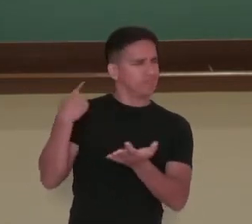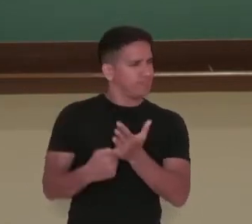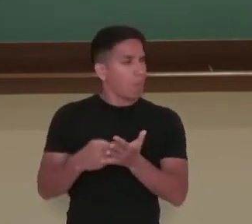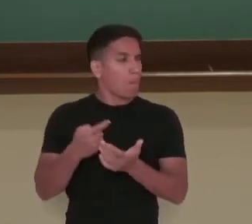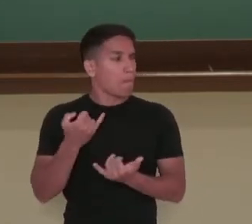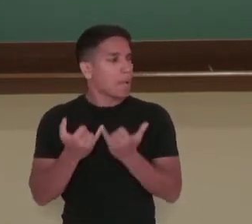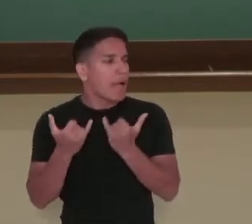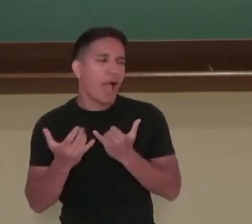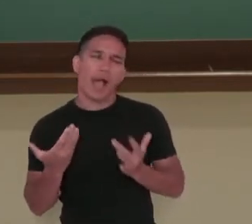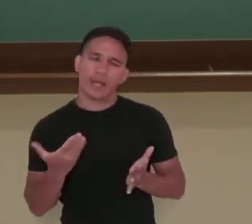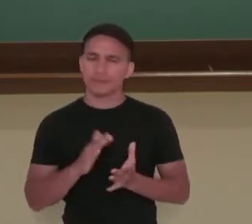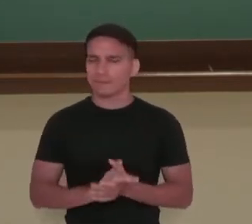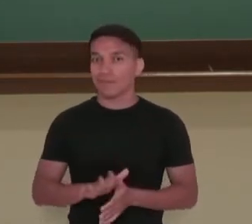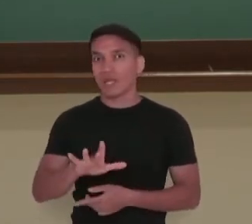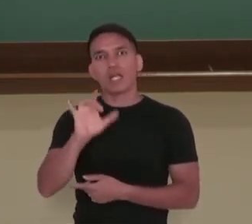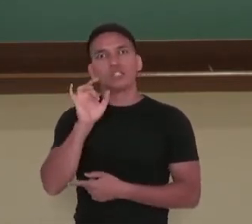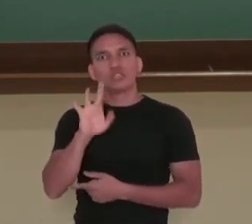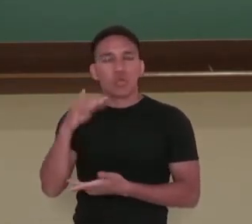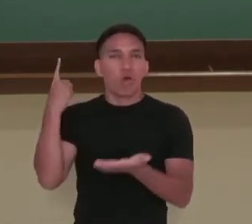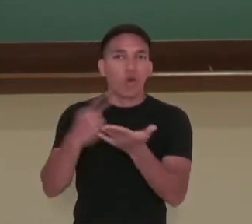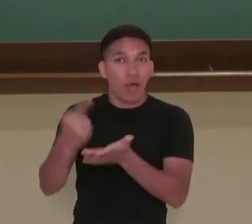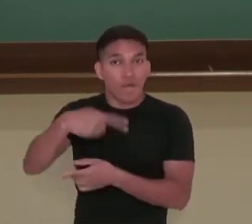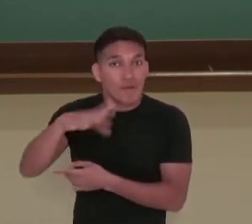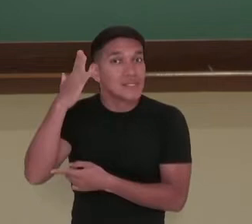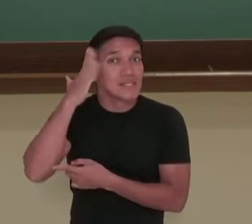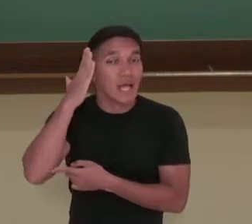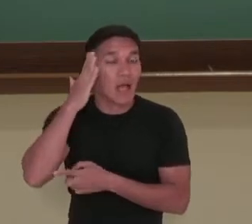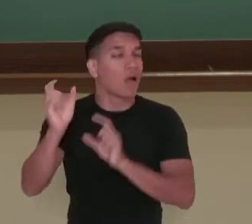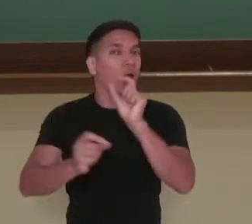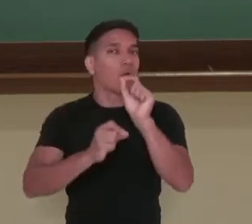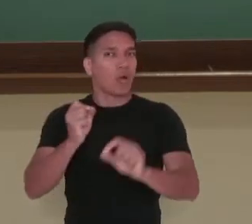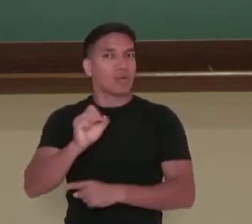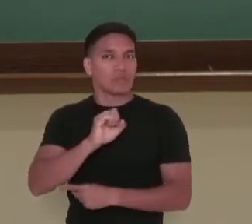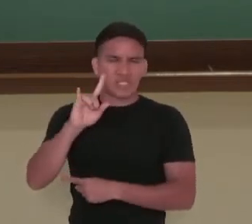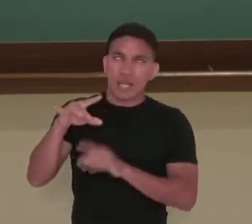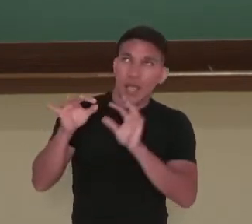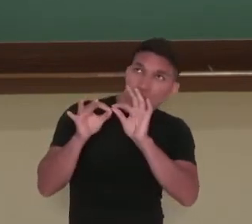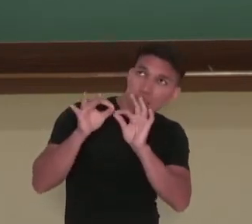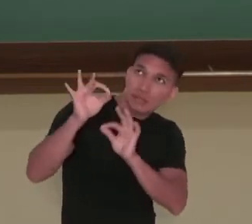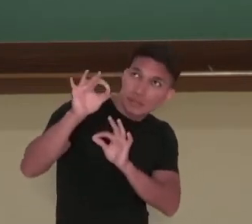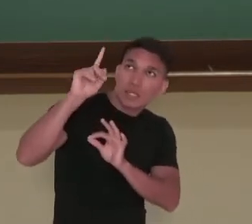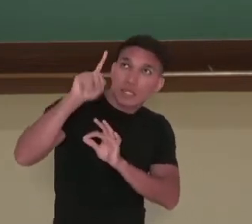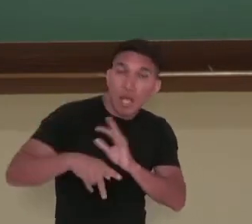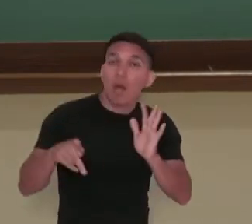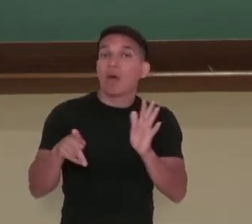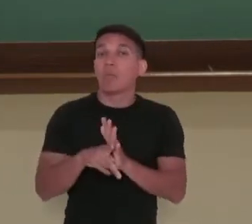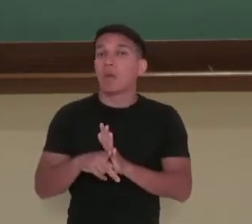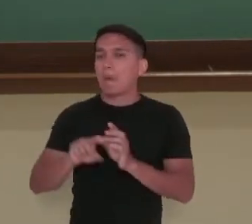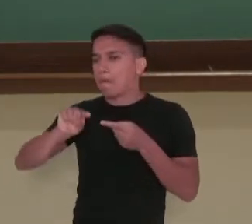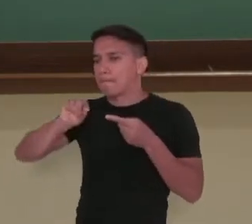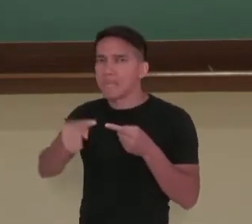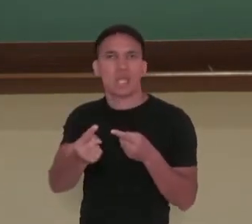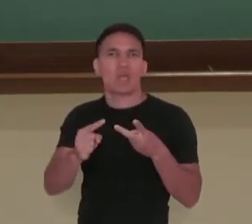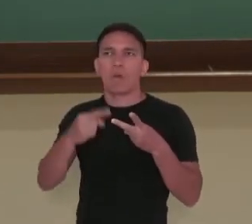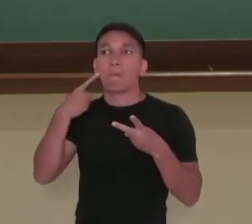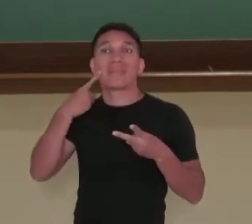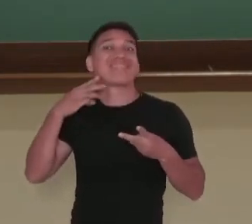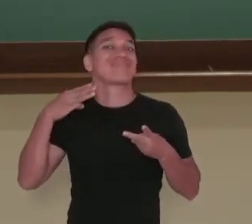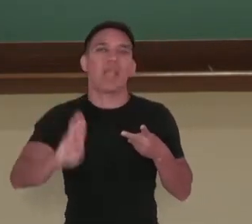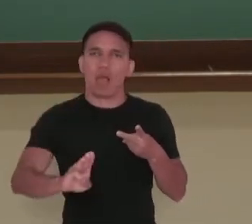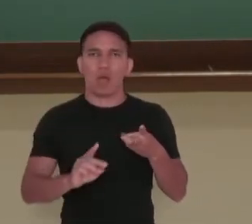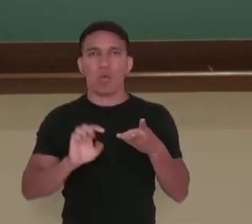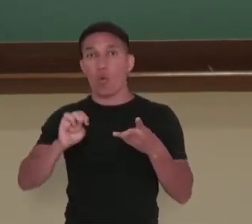esse valor aproximado, pessoal, é só para você saber se essa medida está dando na casa do mil, do milhão ou